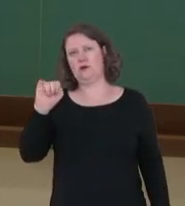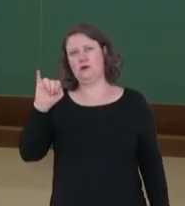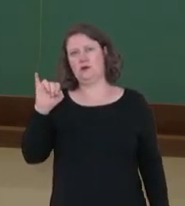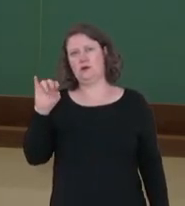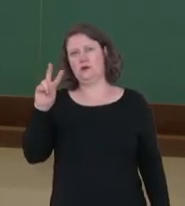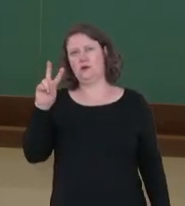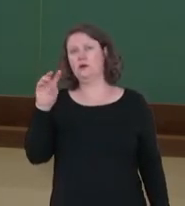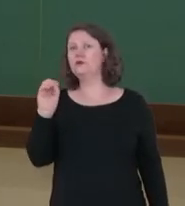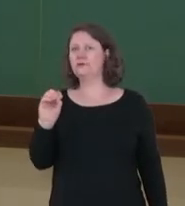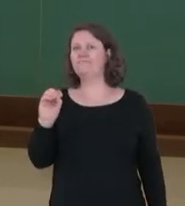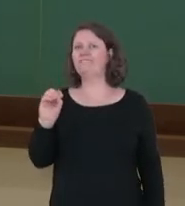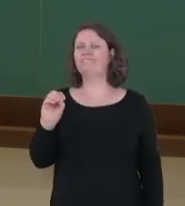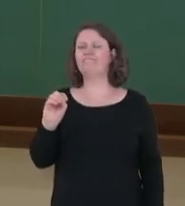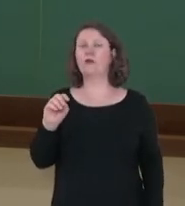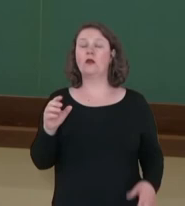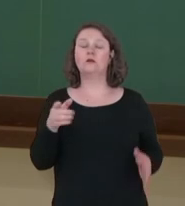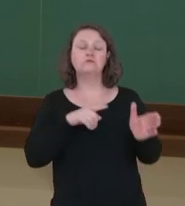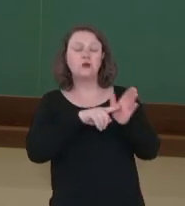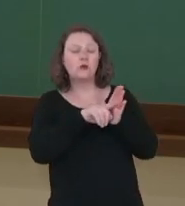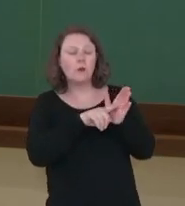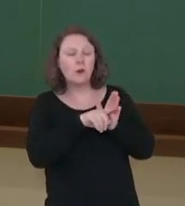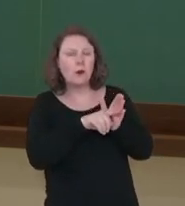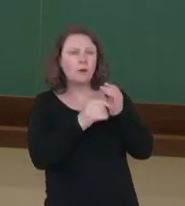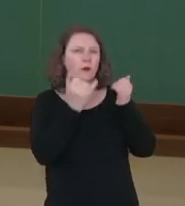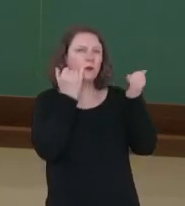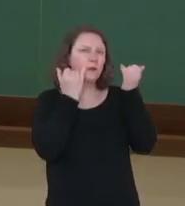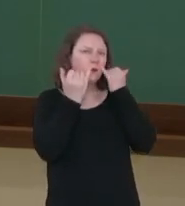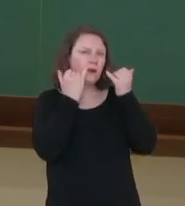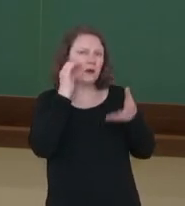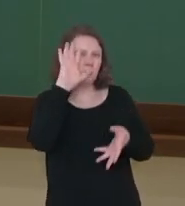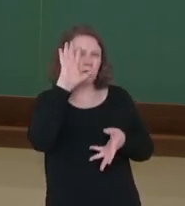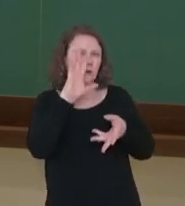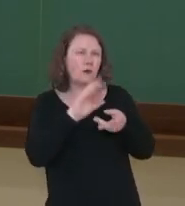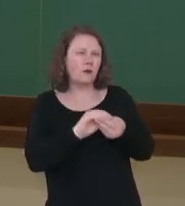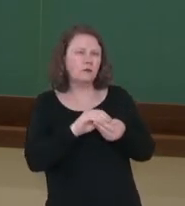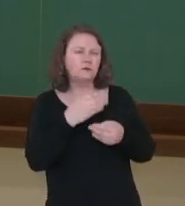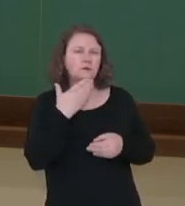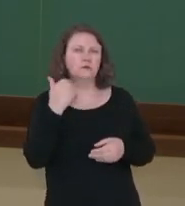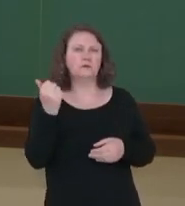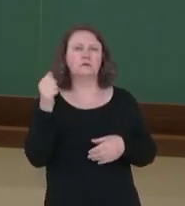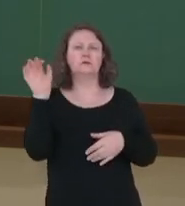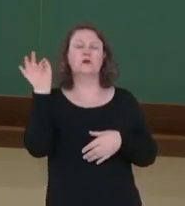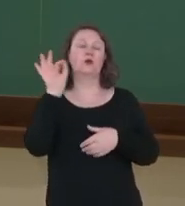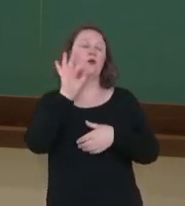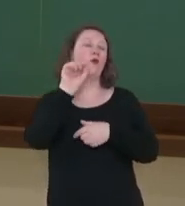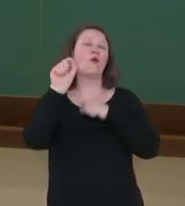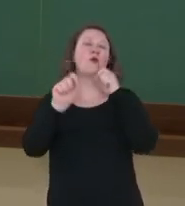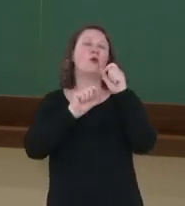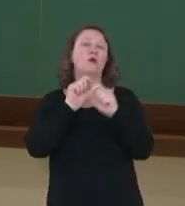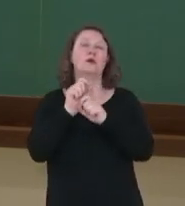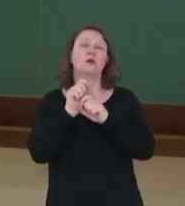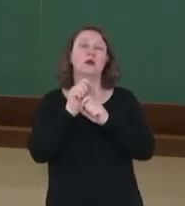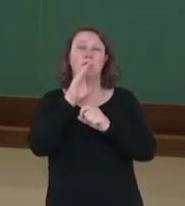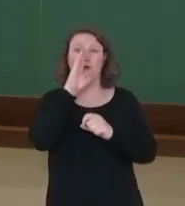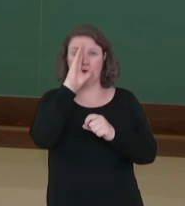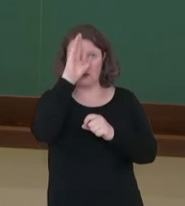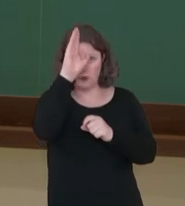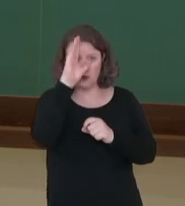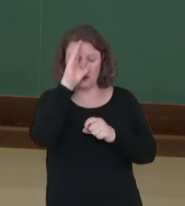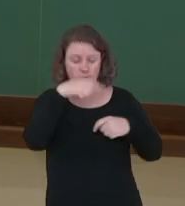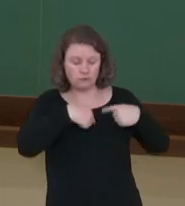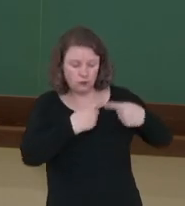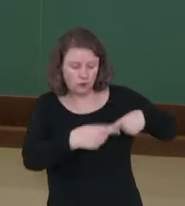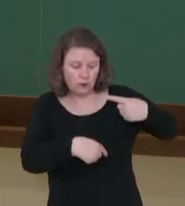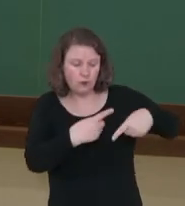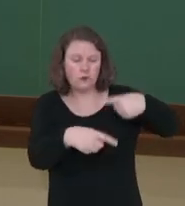base nos dados obtidos, então, ele pôde compreender melhor os princípios da hereditariedade. Né? Como